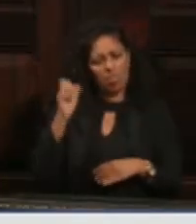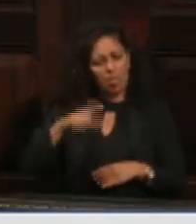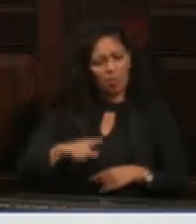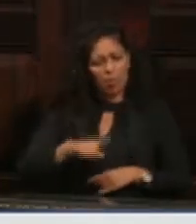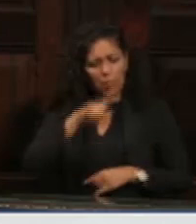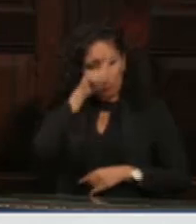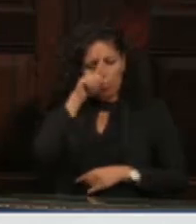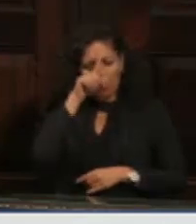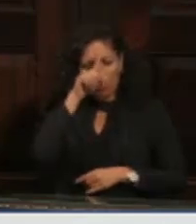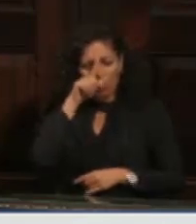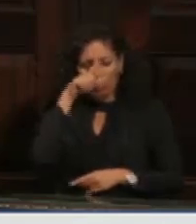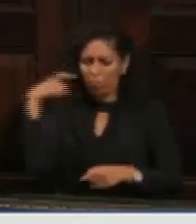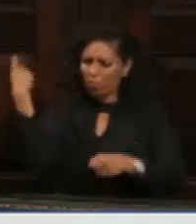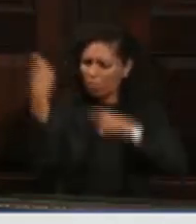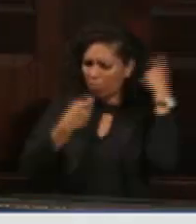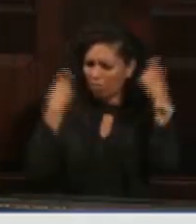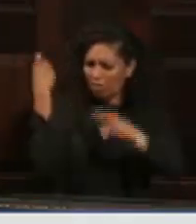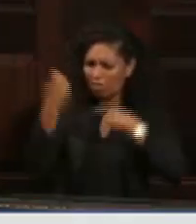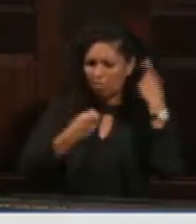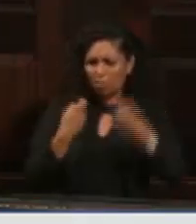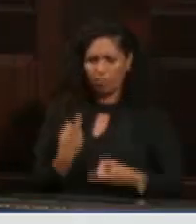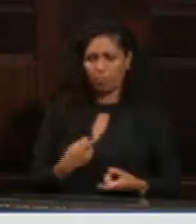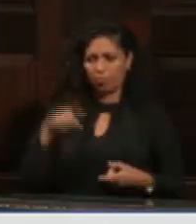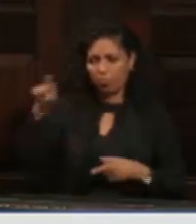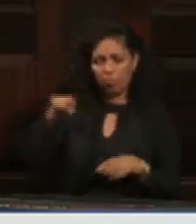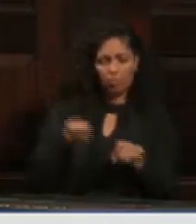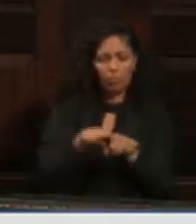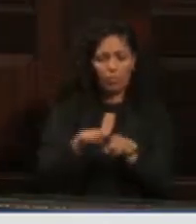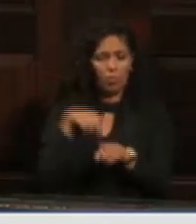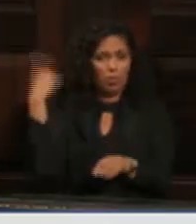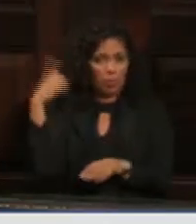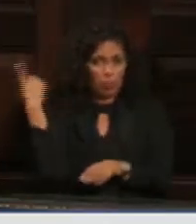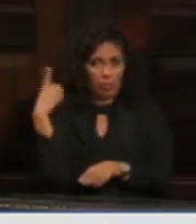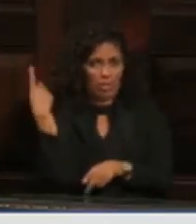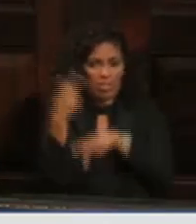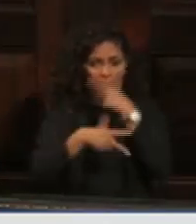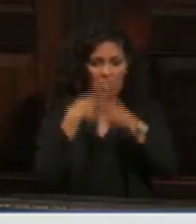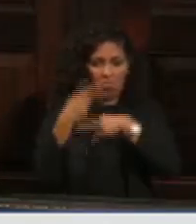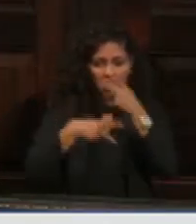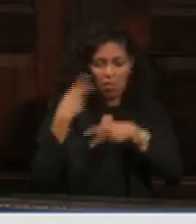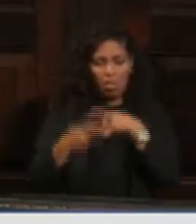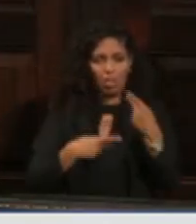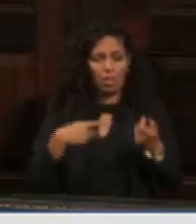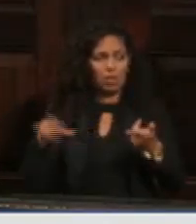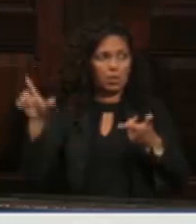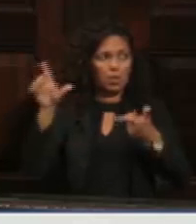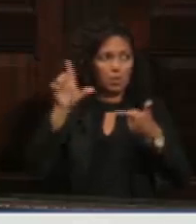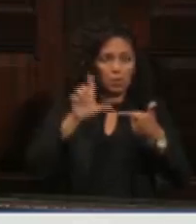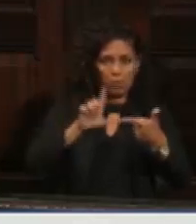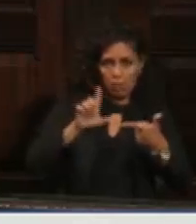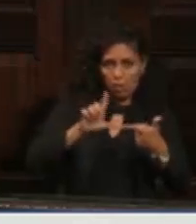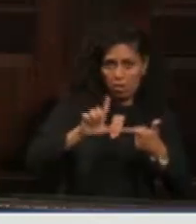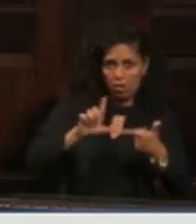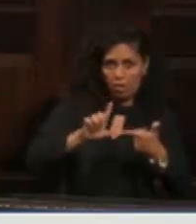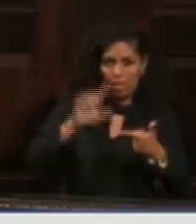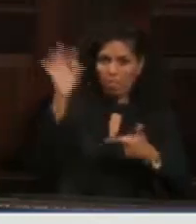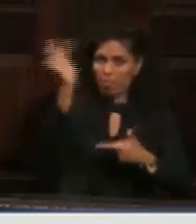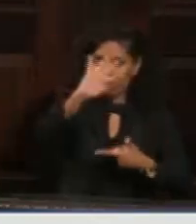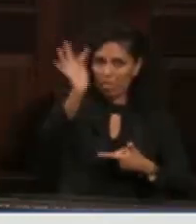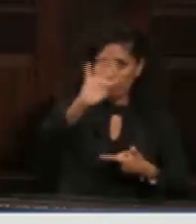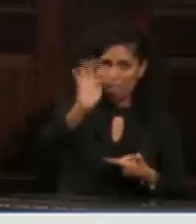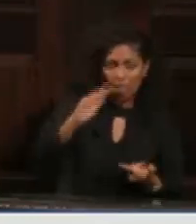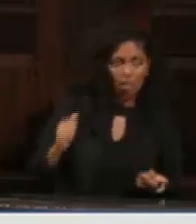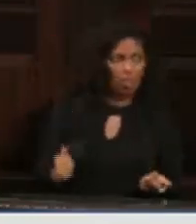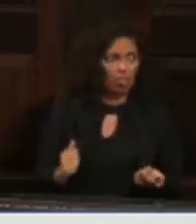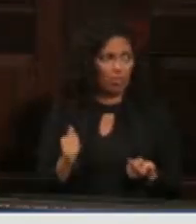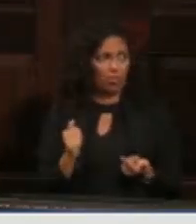brasileira. Talvez fosse bom também que a deputada, além de fiscalizar a legislação federal e o seu cumprimento do tocante à educação,